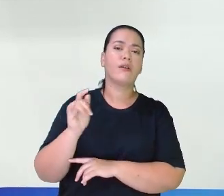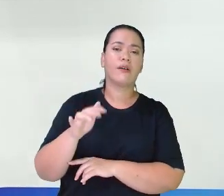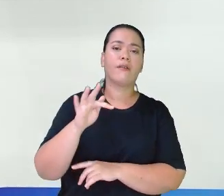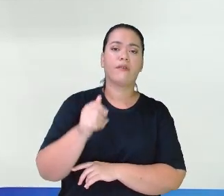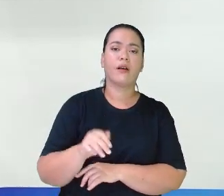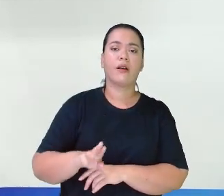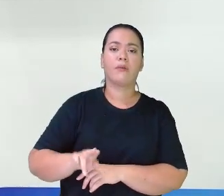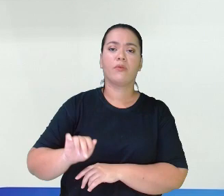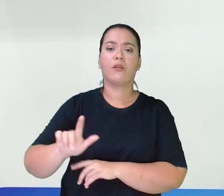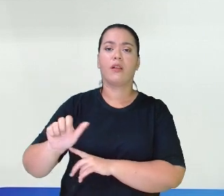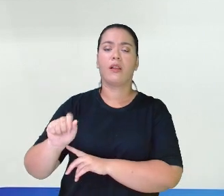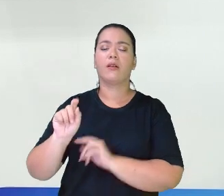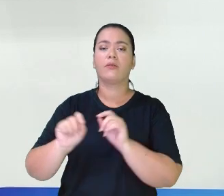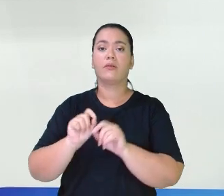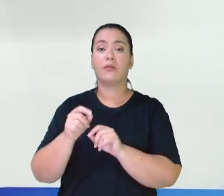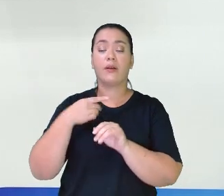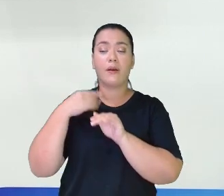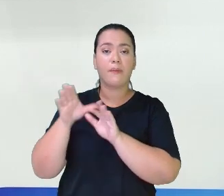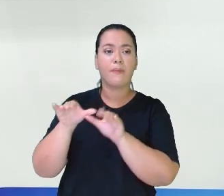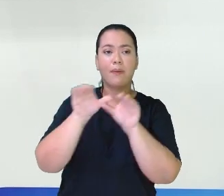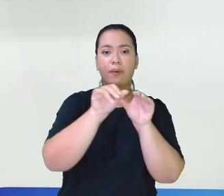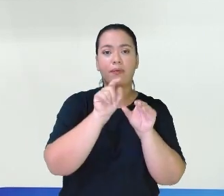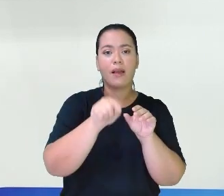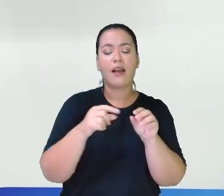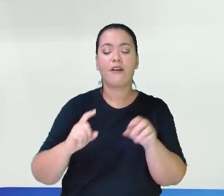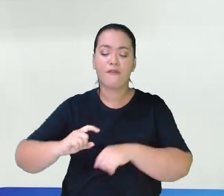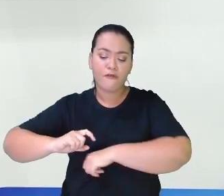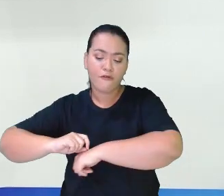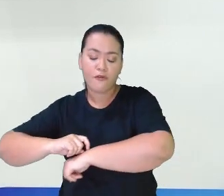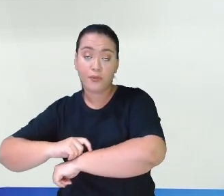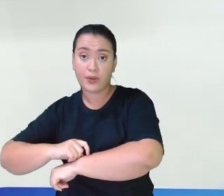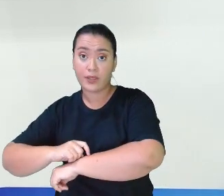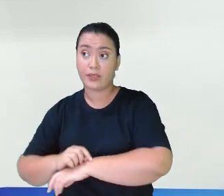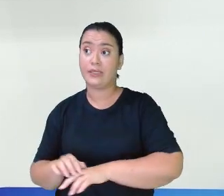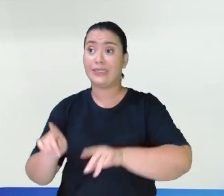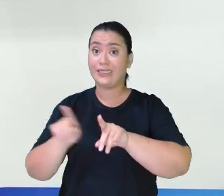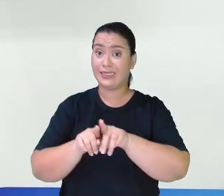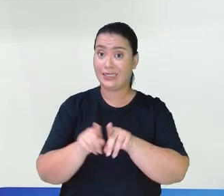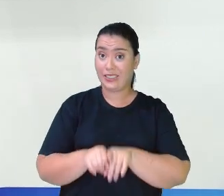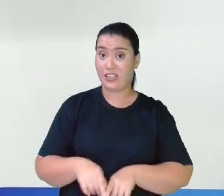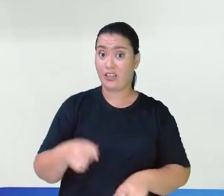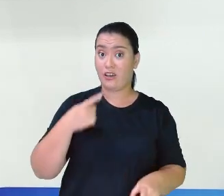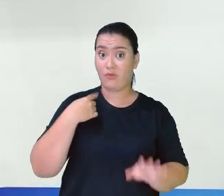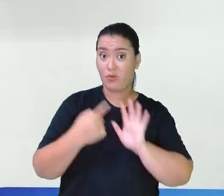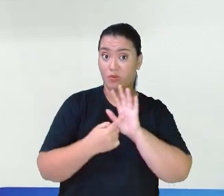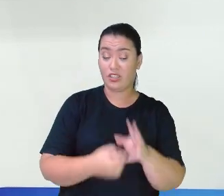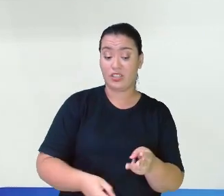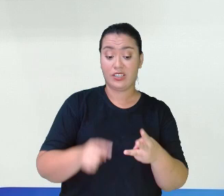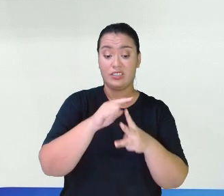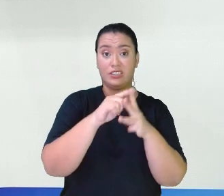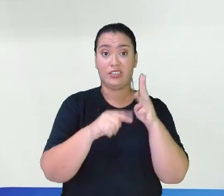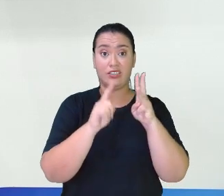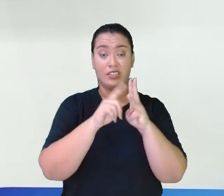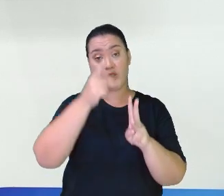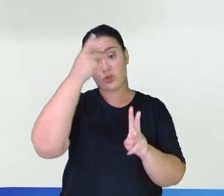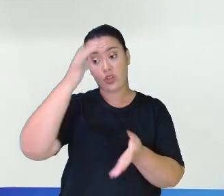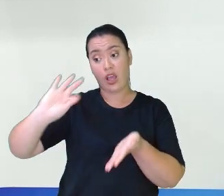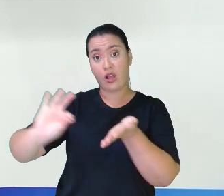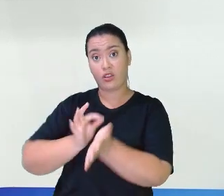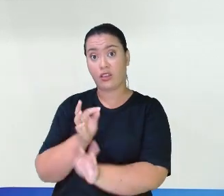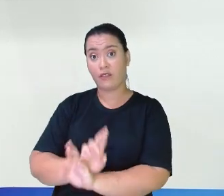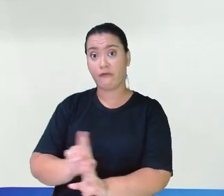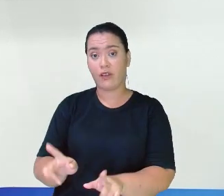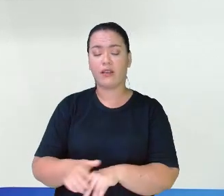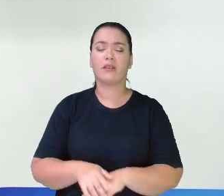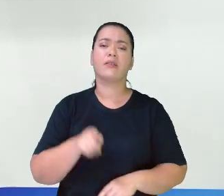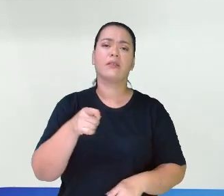conhecem, que é a cigarra e a formiga. Só que eu trouxe ela escrita por 3 autores diferentes. E eu